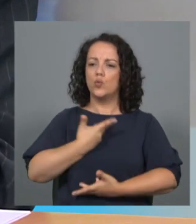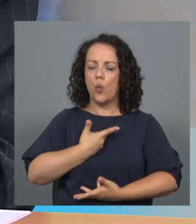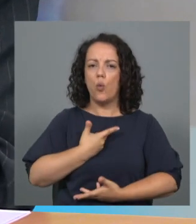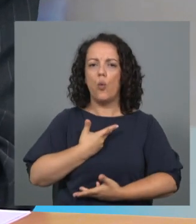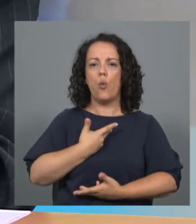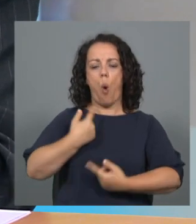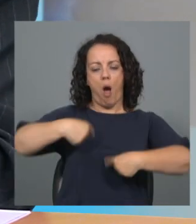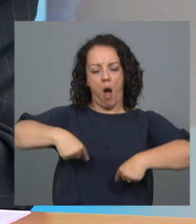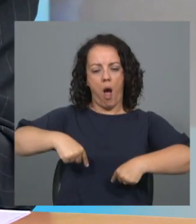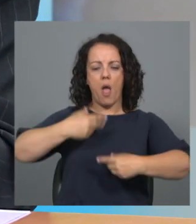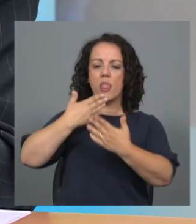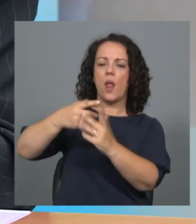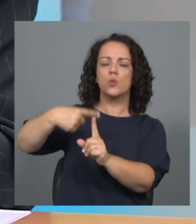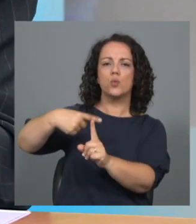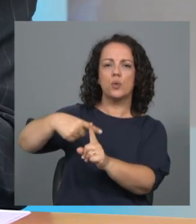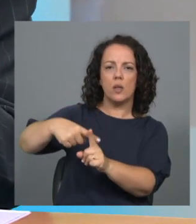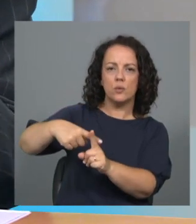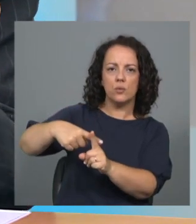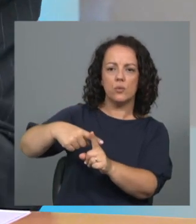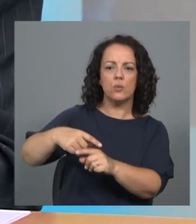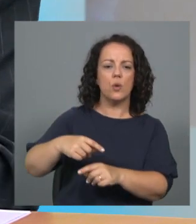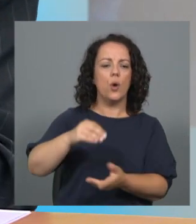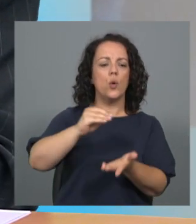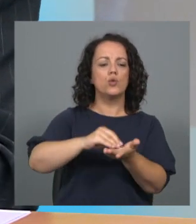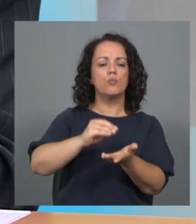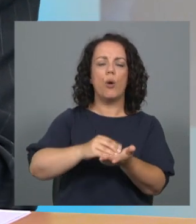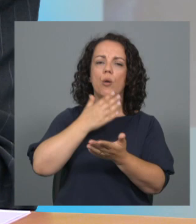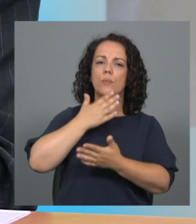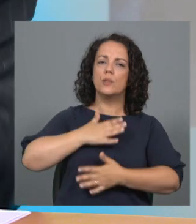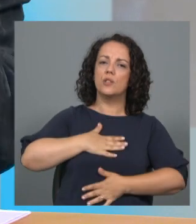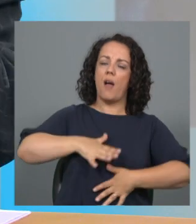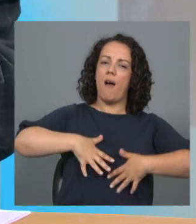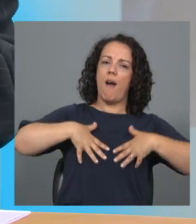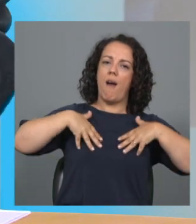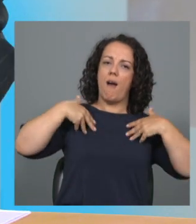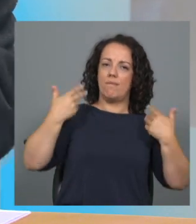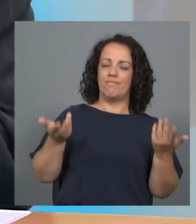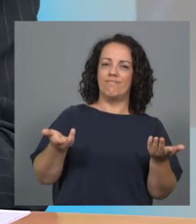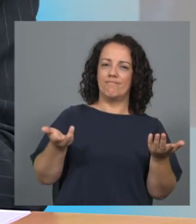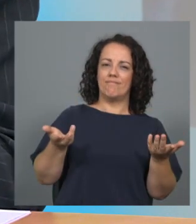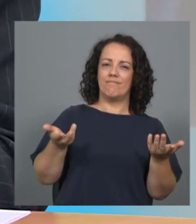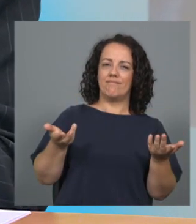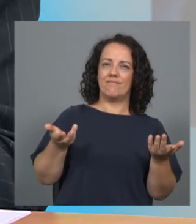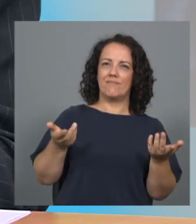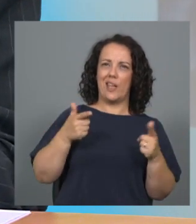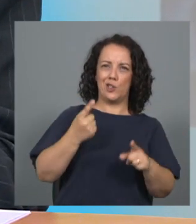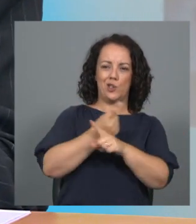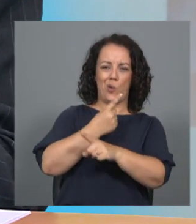sucesso, a graça que os pobres nos dão. Quer dizer, muitas destas